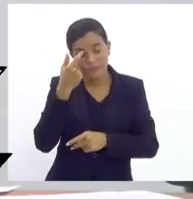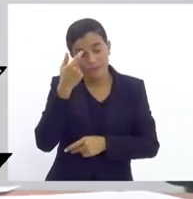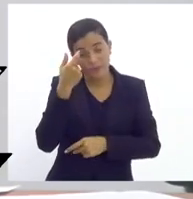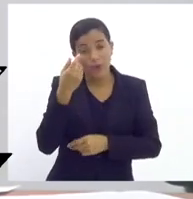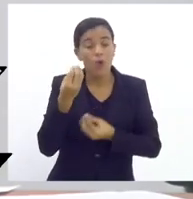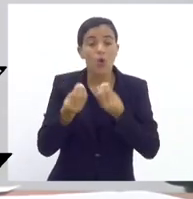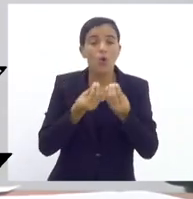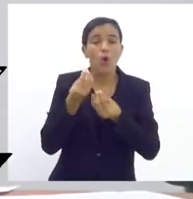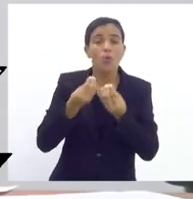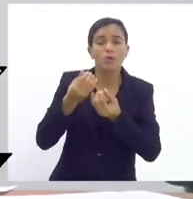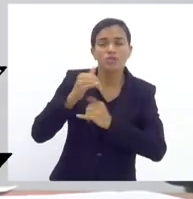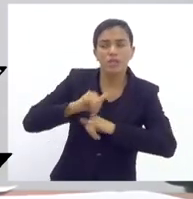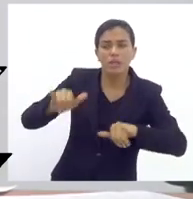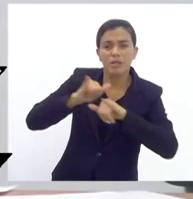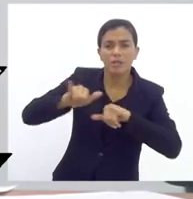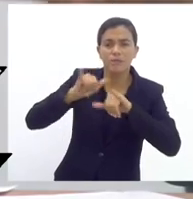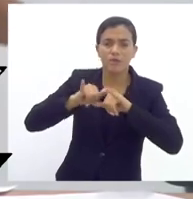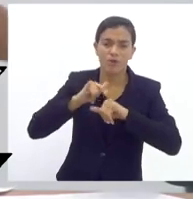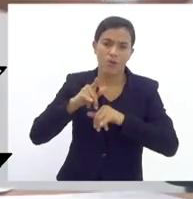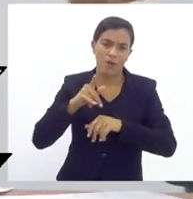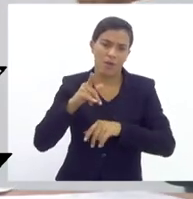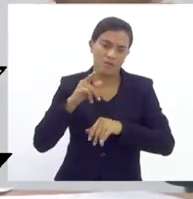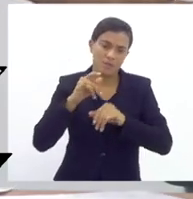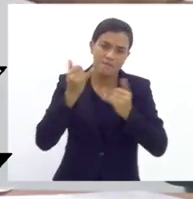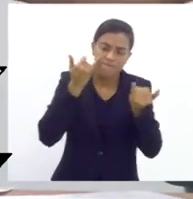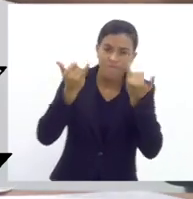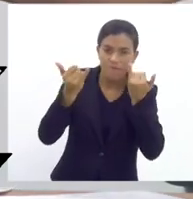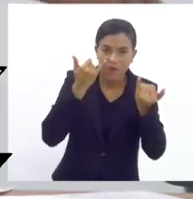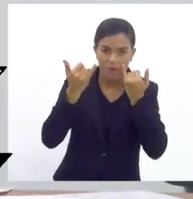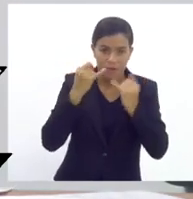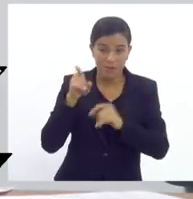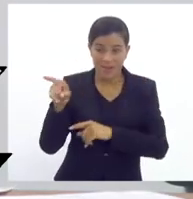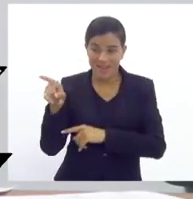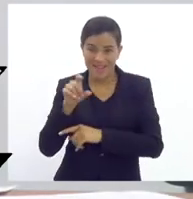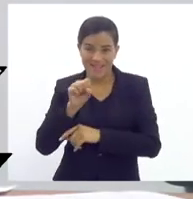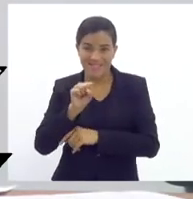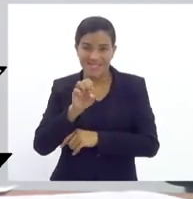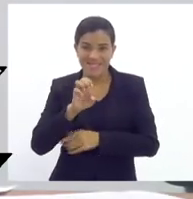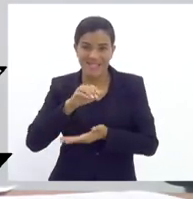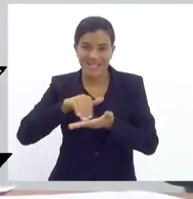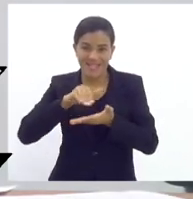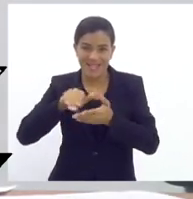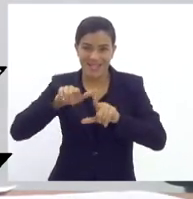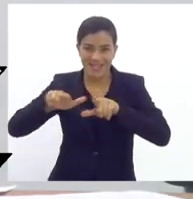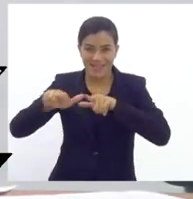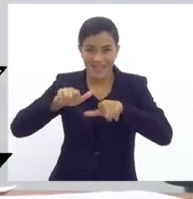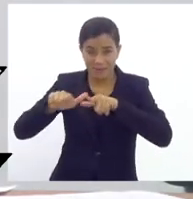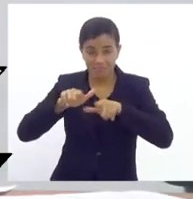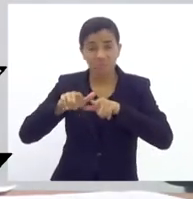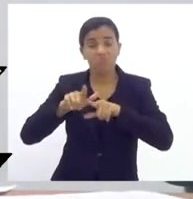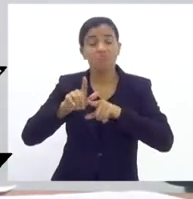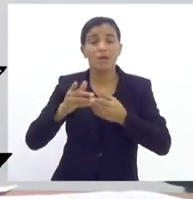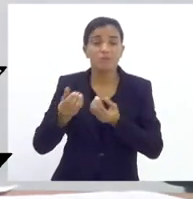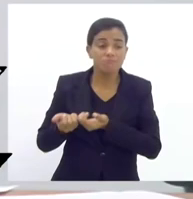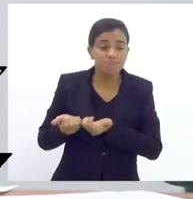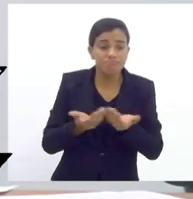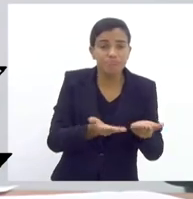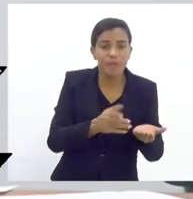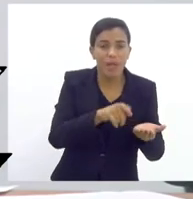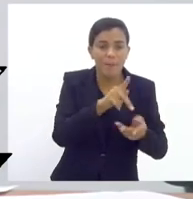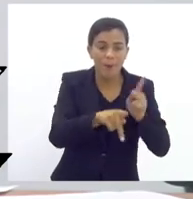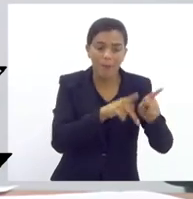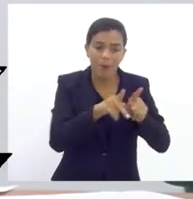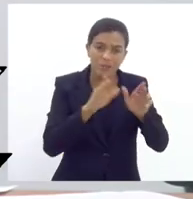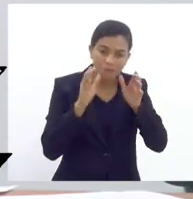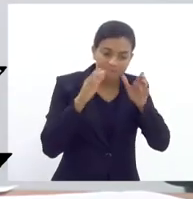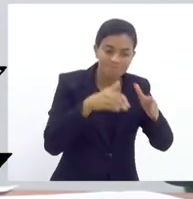publicisa mais ações pegar aquelas ações lá da setrab no início como trazer de fato para aquele